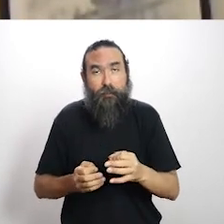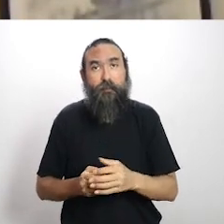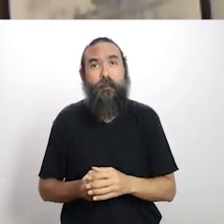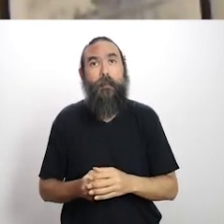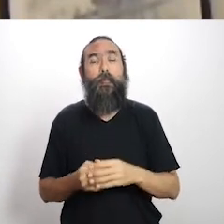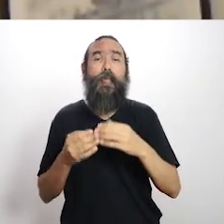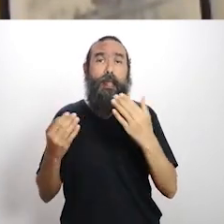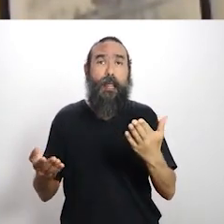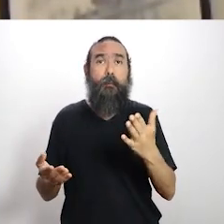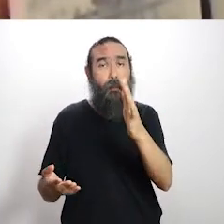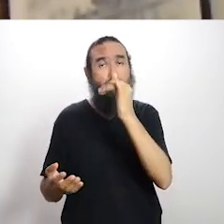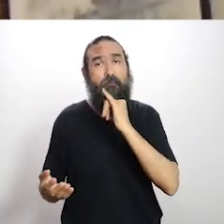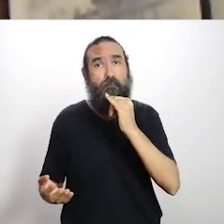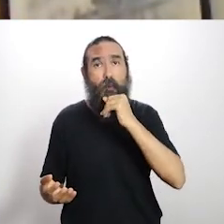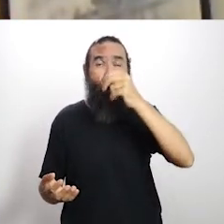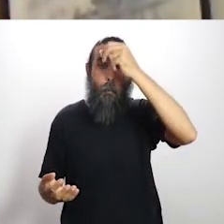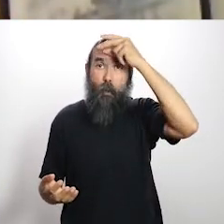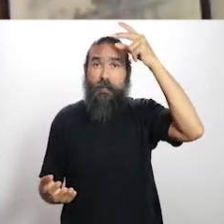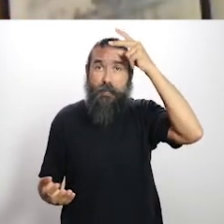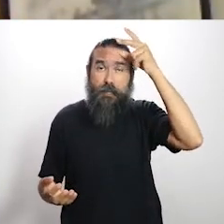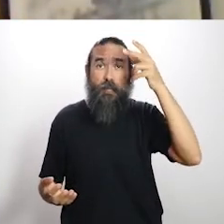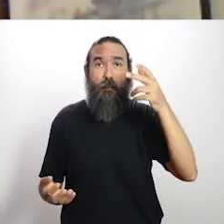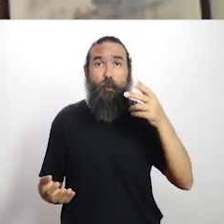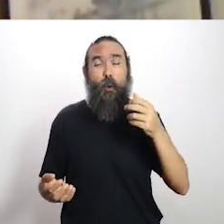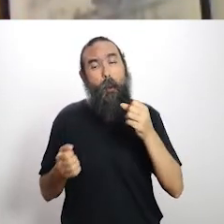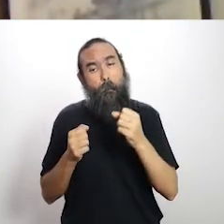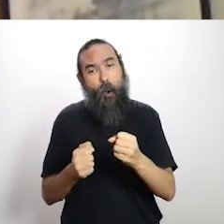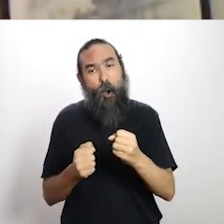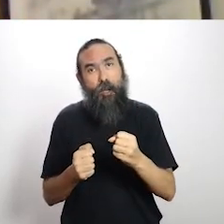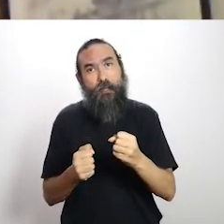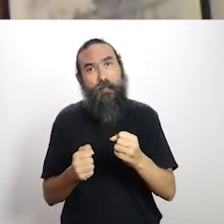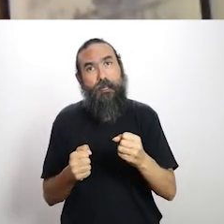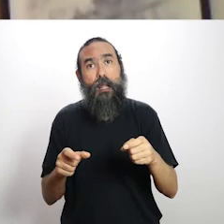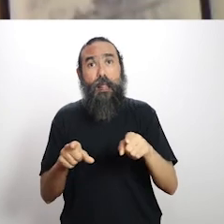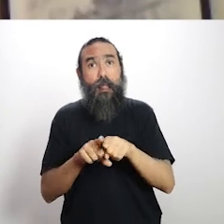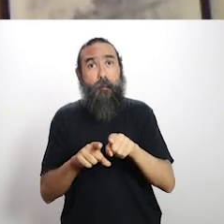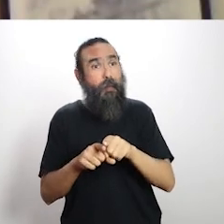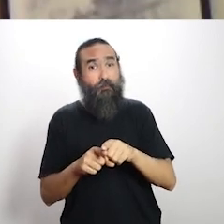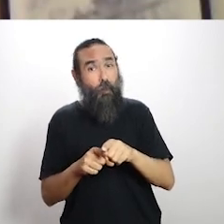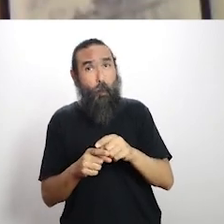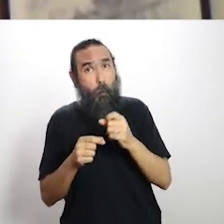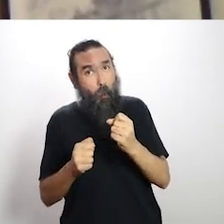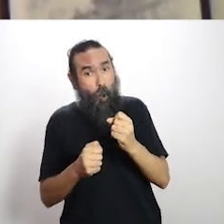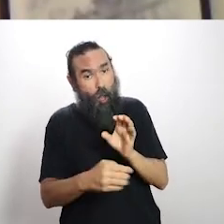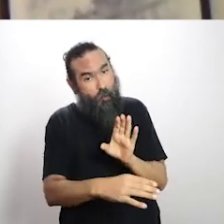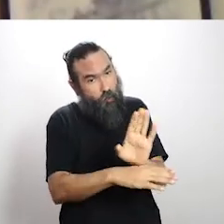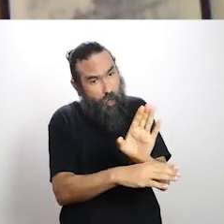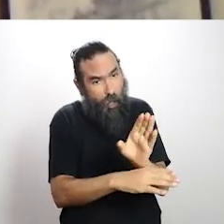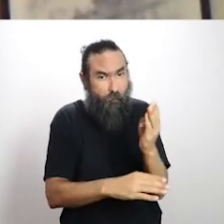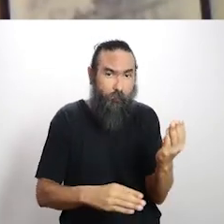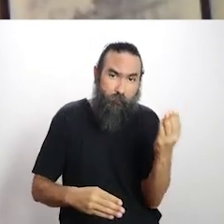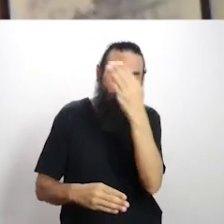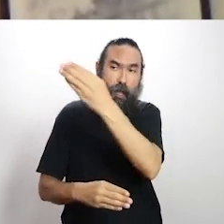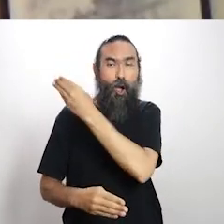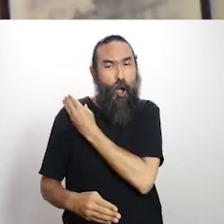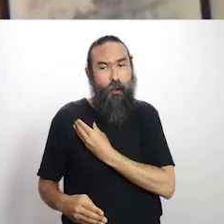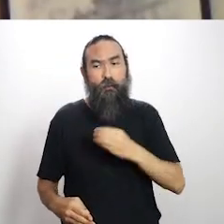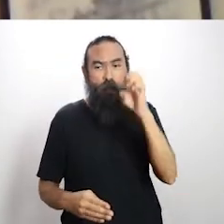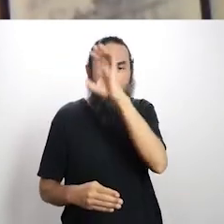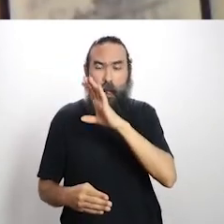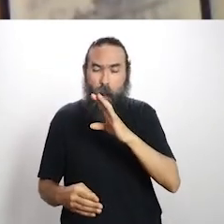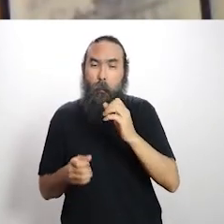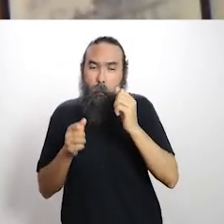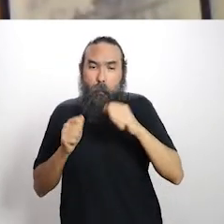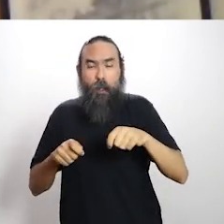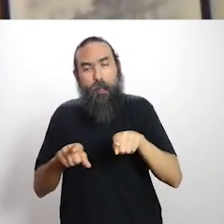Paraíso que está presente nessa web conferência eu queria dizer sobre os territórios de identidade sobre